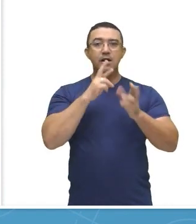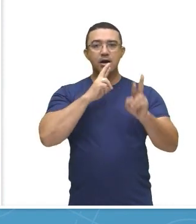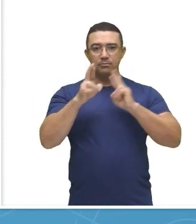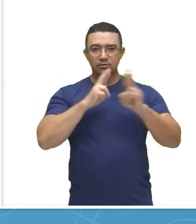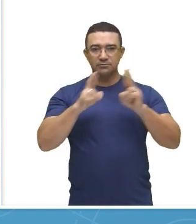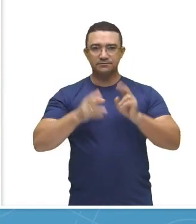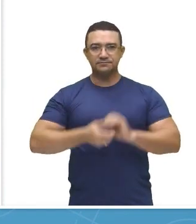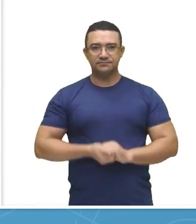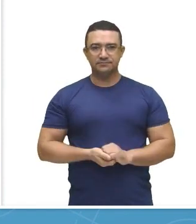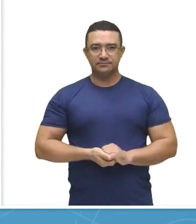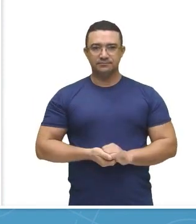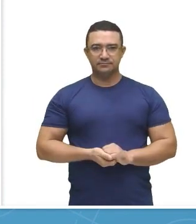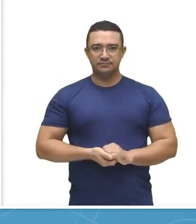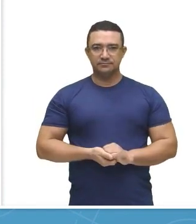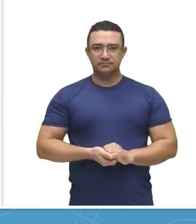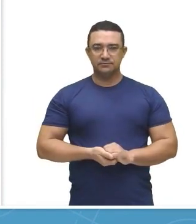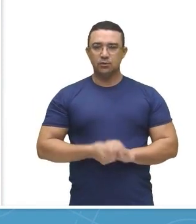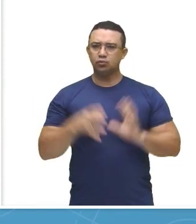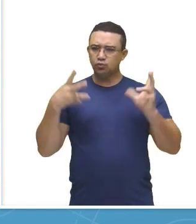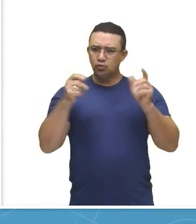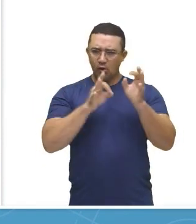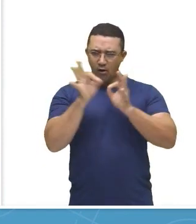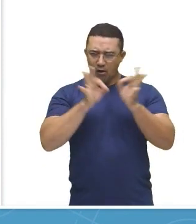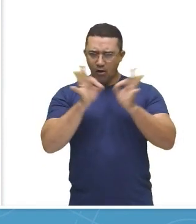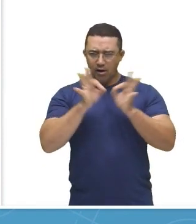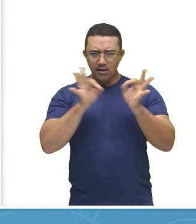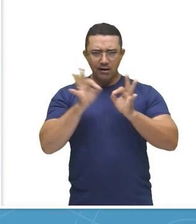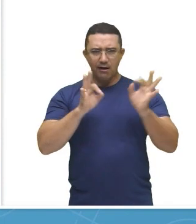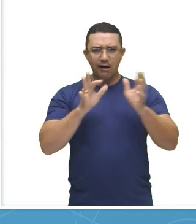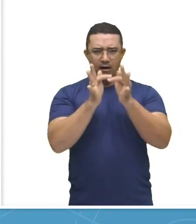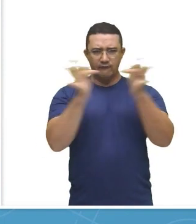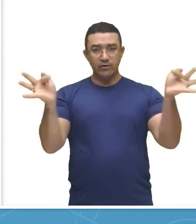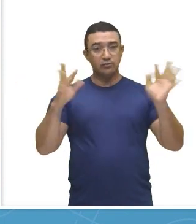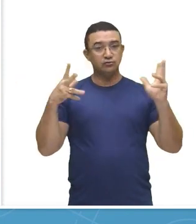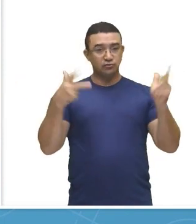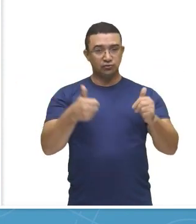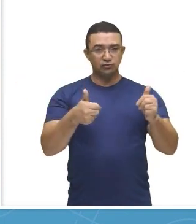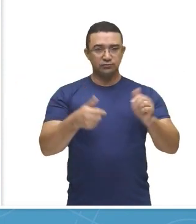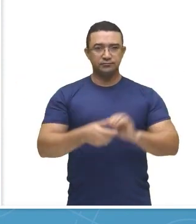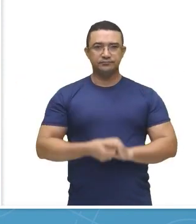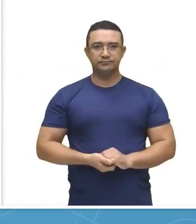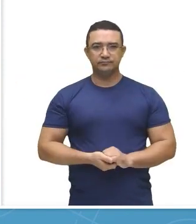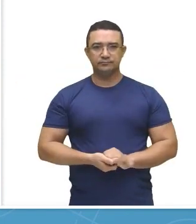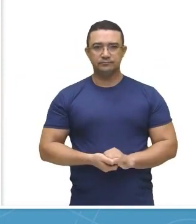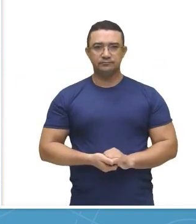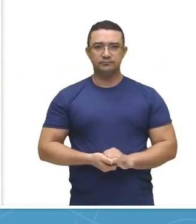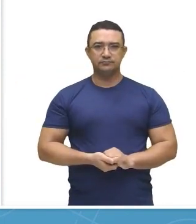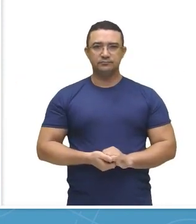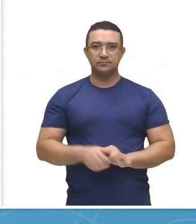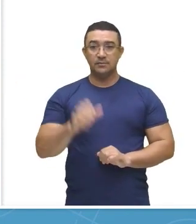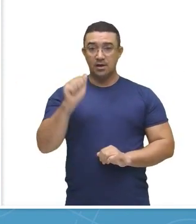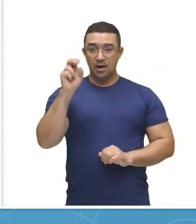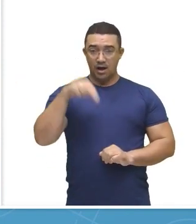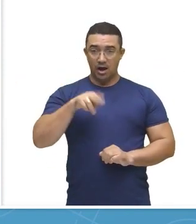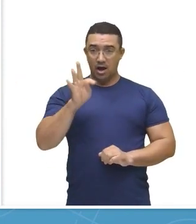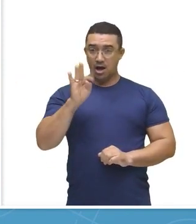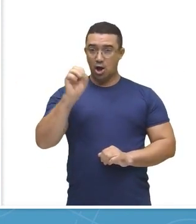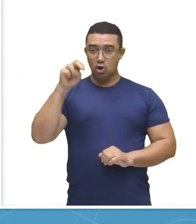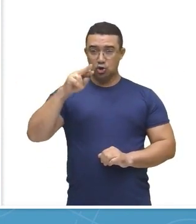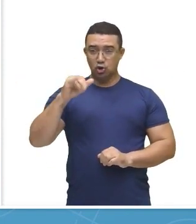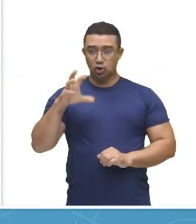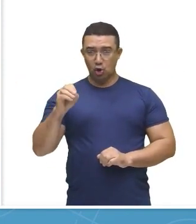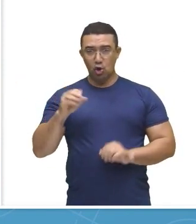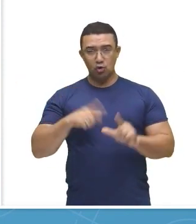B. É para organizar todas as orações, era para fazer isso, ok? Então, deixa eu ver aqui, olha, o Antônio botou letra B,